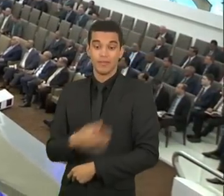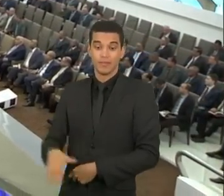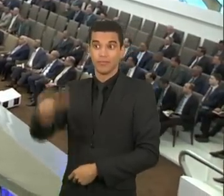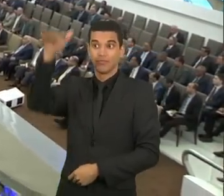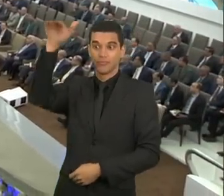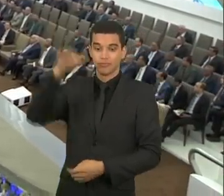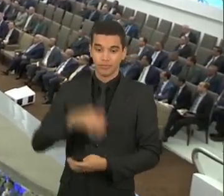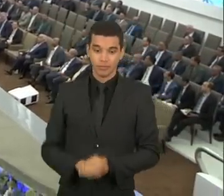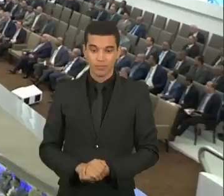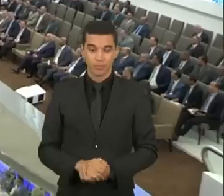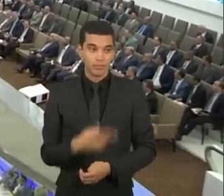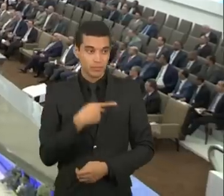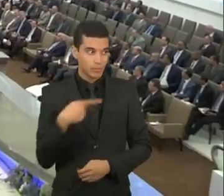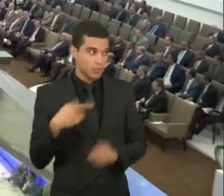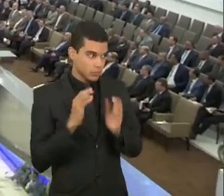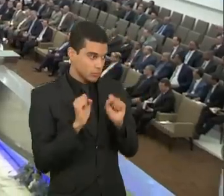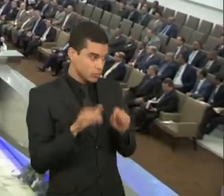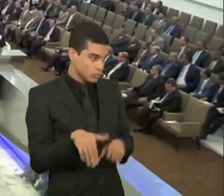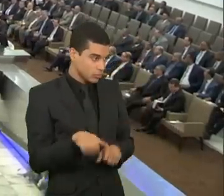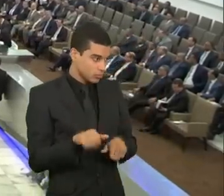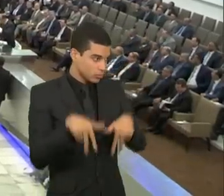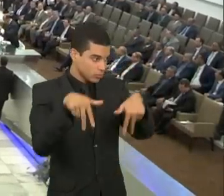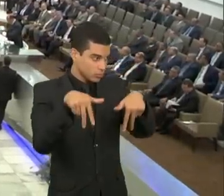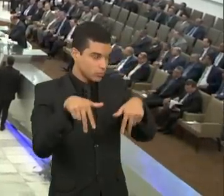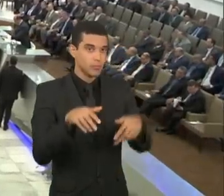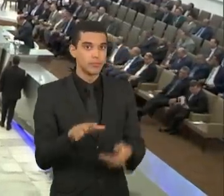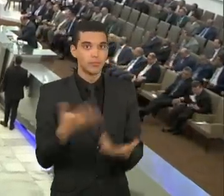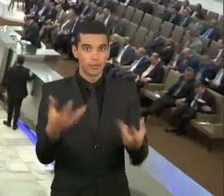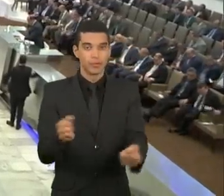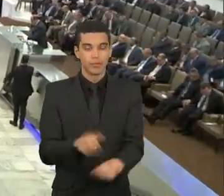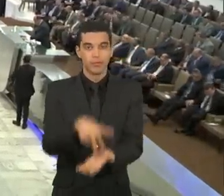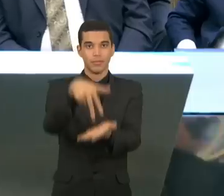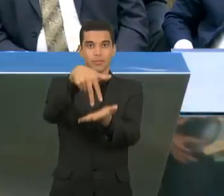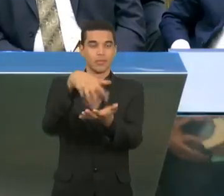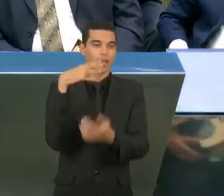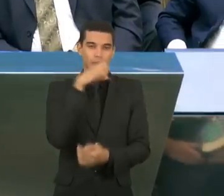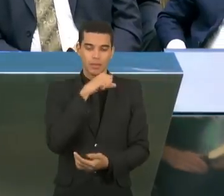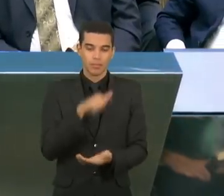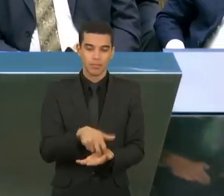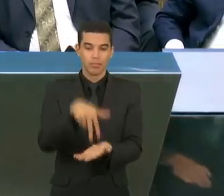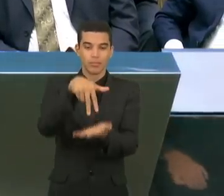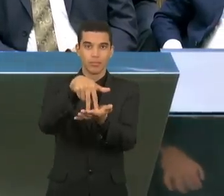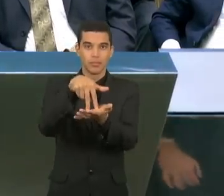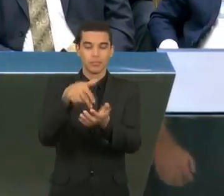Pastor, pode ficar em pé para um momento só. Vamos ficar em pé.